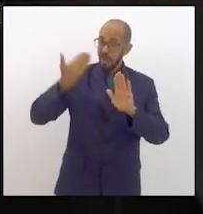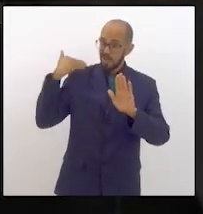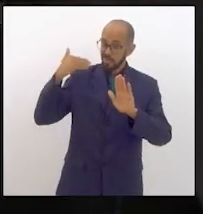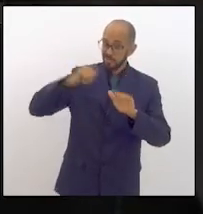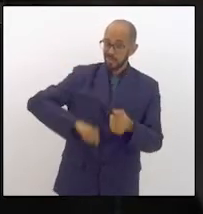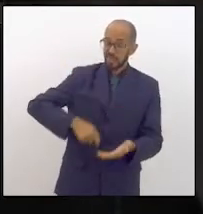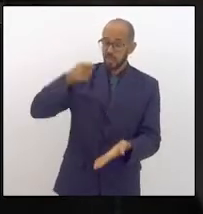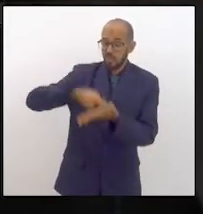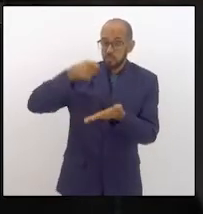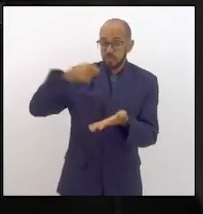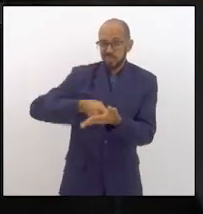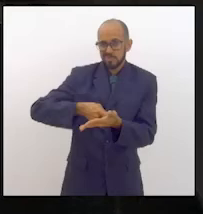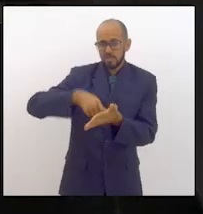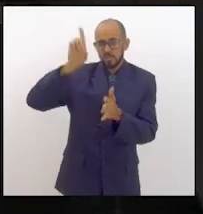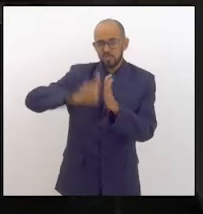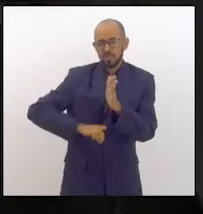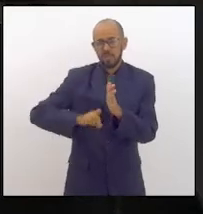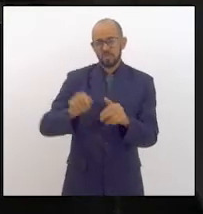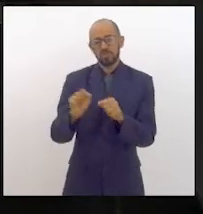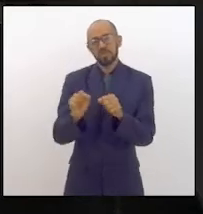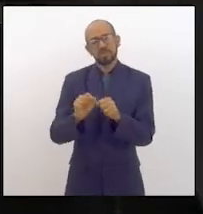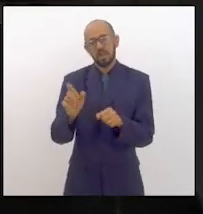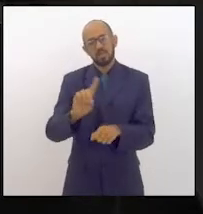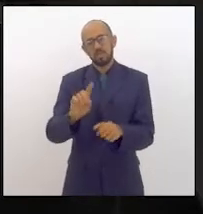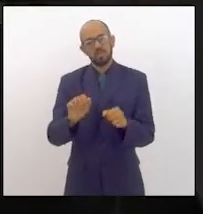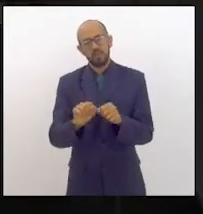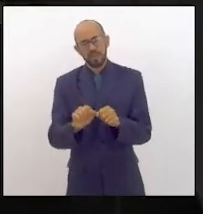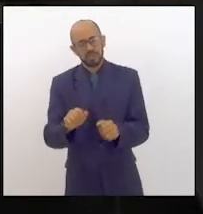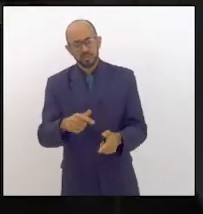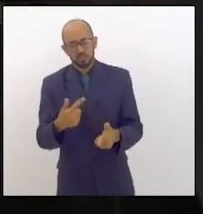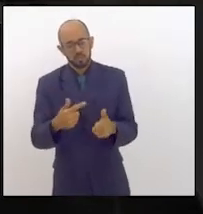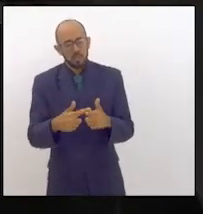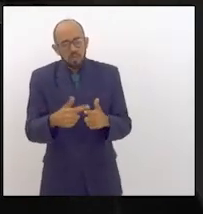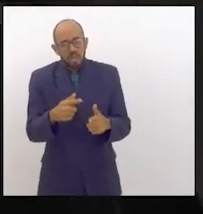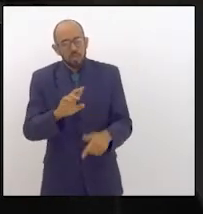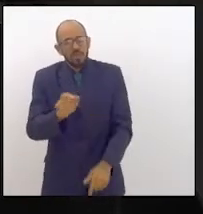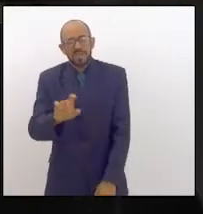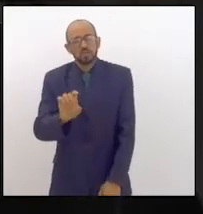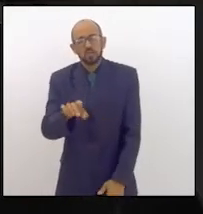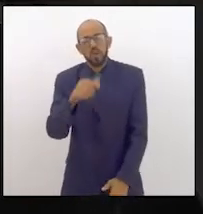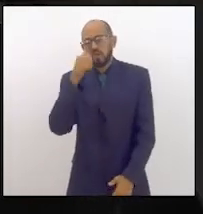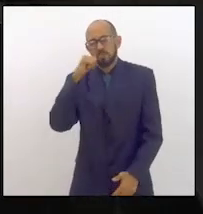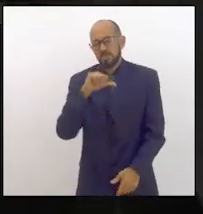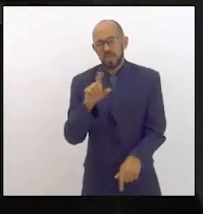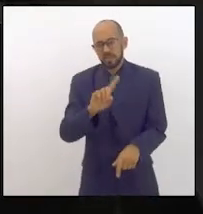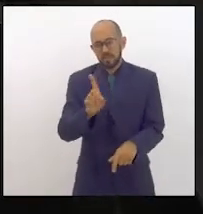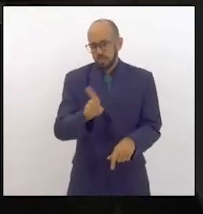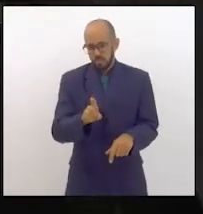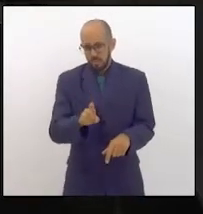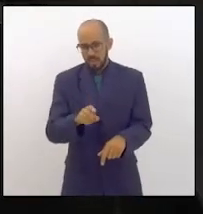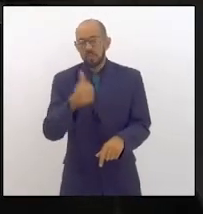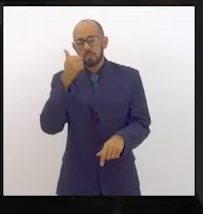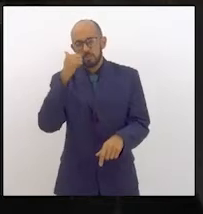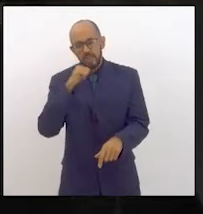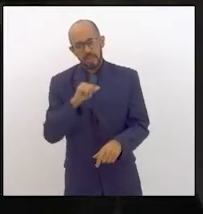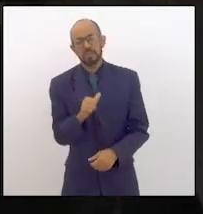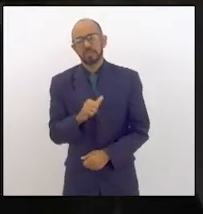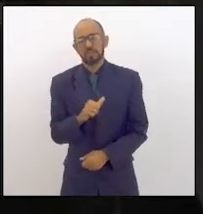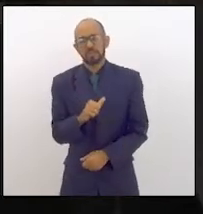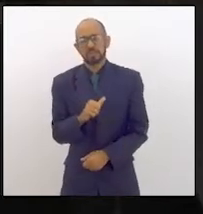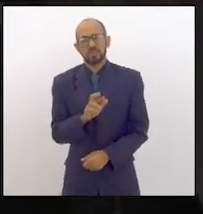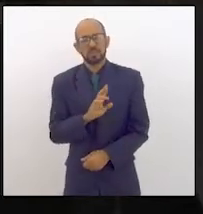direito-dever de fazer ele não faz e não faz né só com as mulheres não não faz com as mulheres